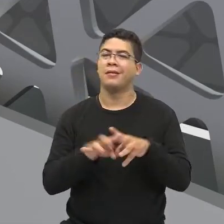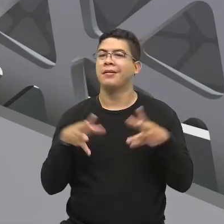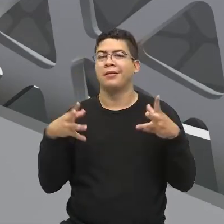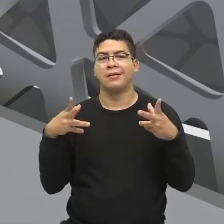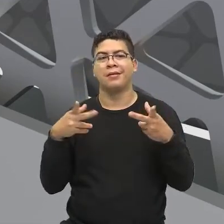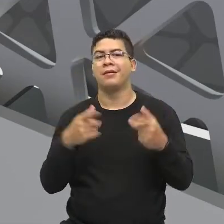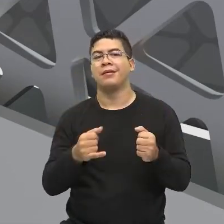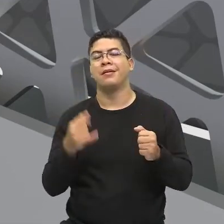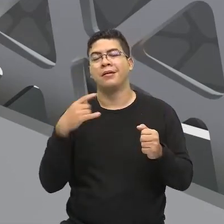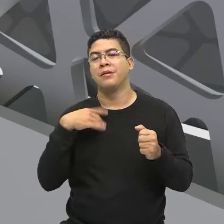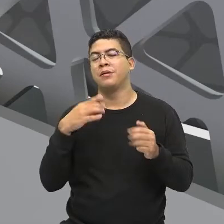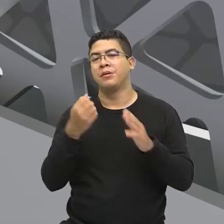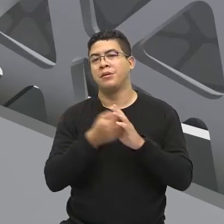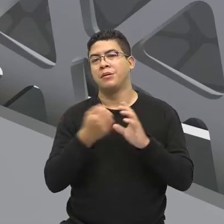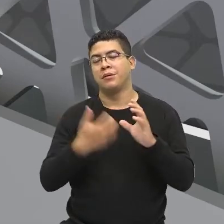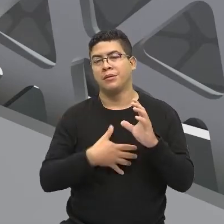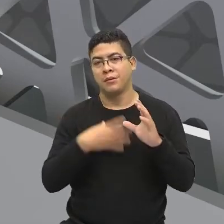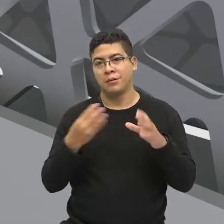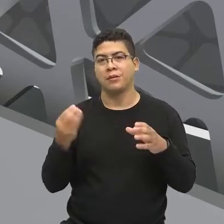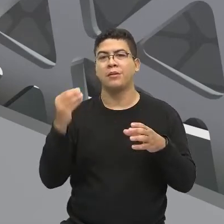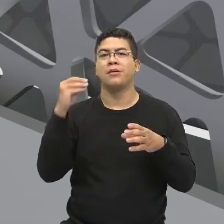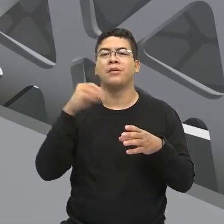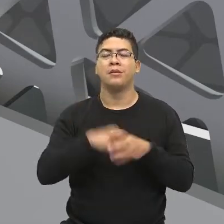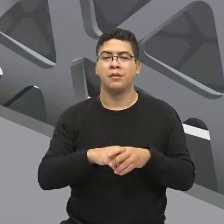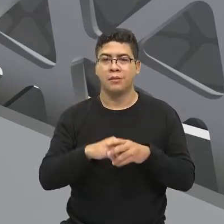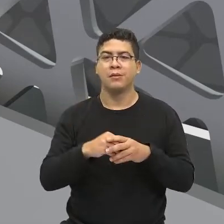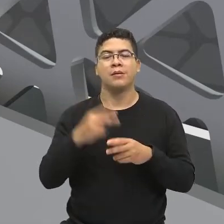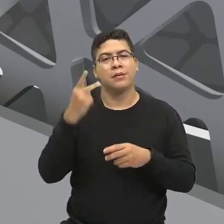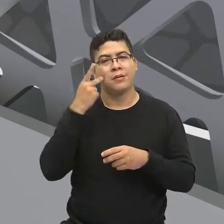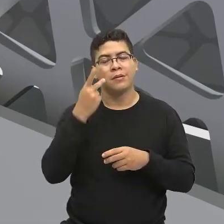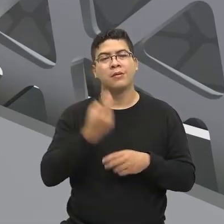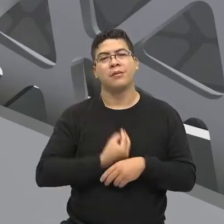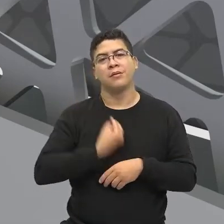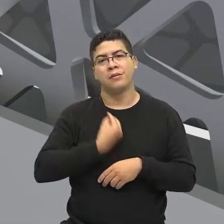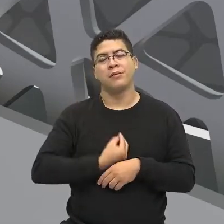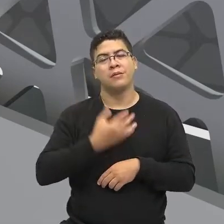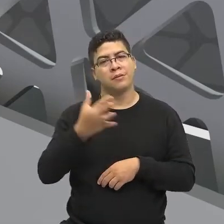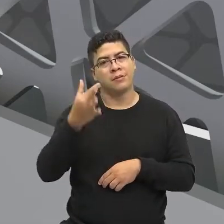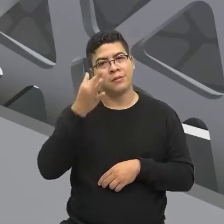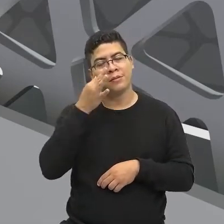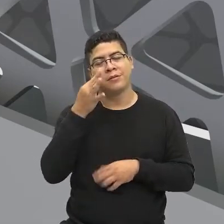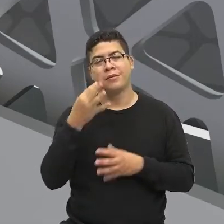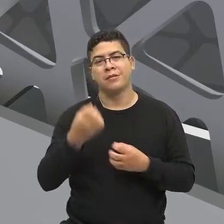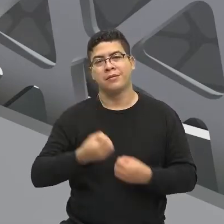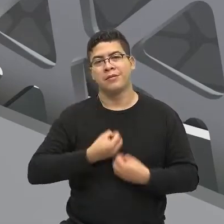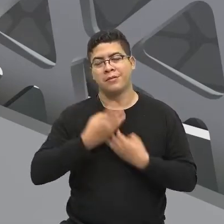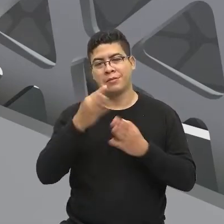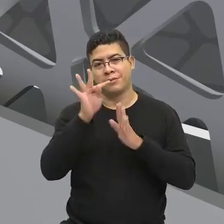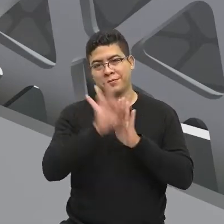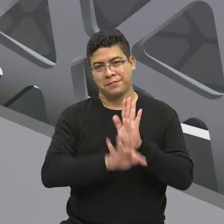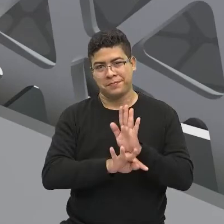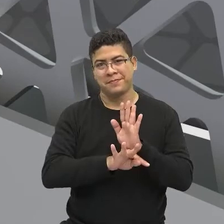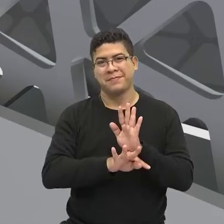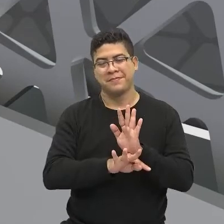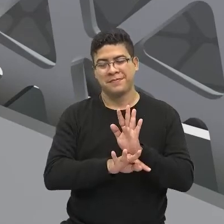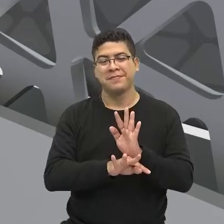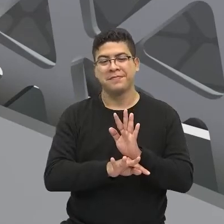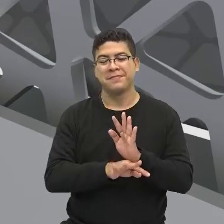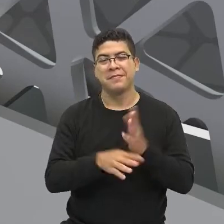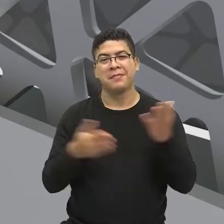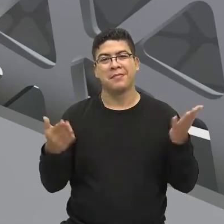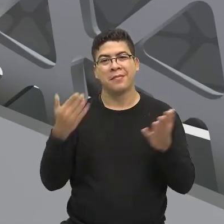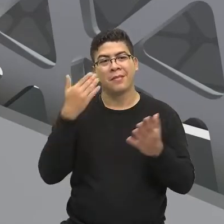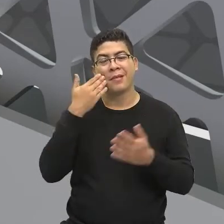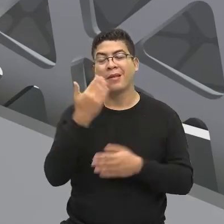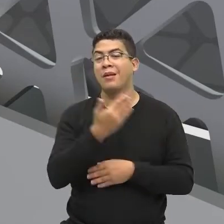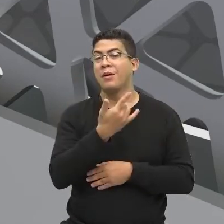estas características estão presentes aí nas estrofes desse lindo poema, não é mesmo? A gente vai